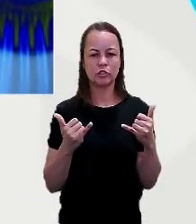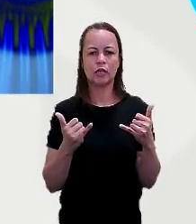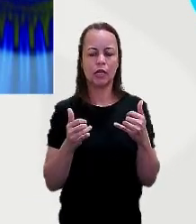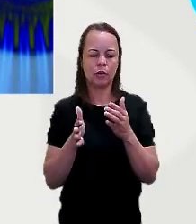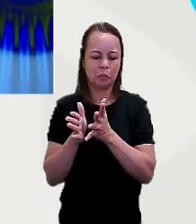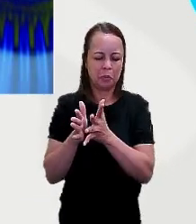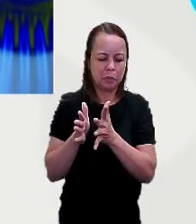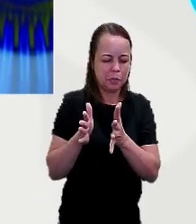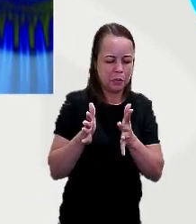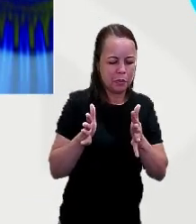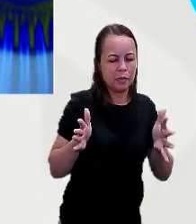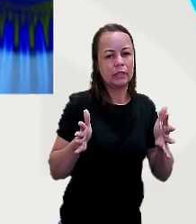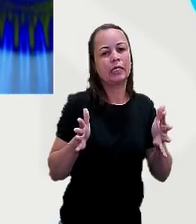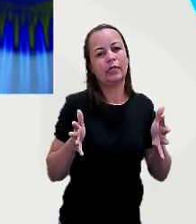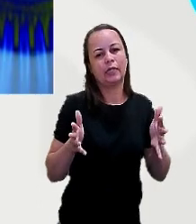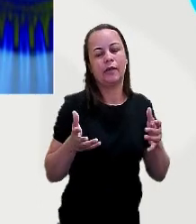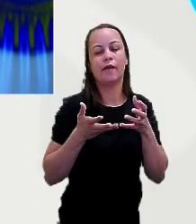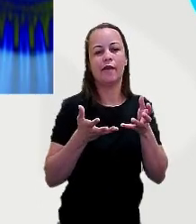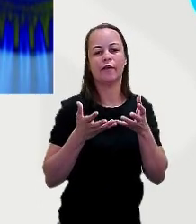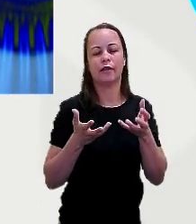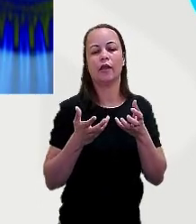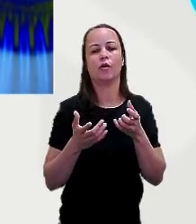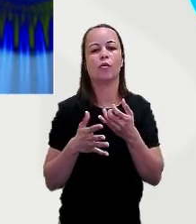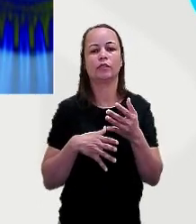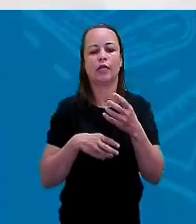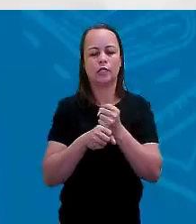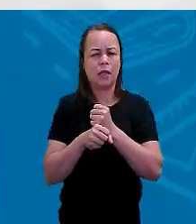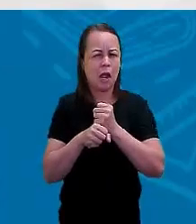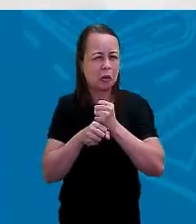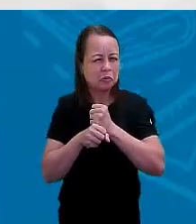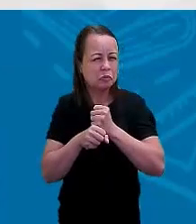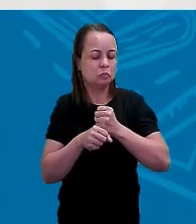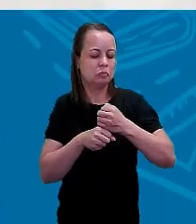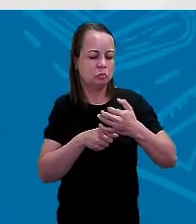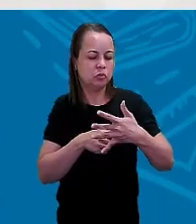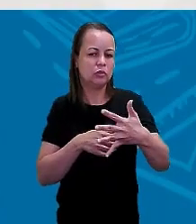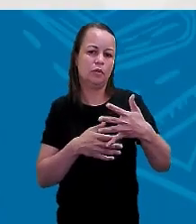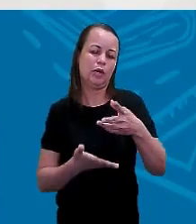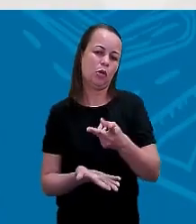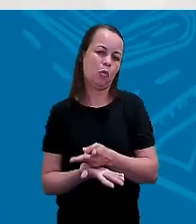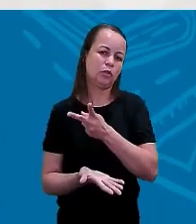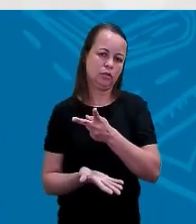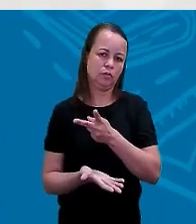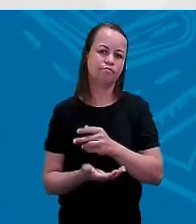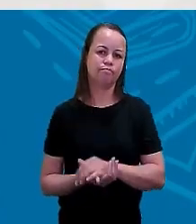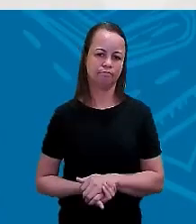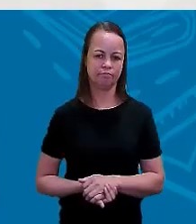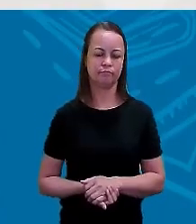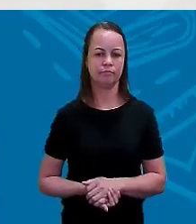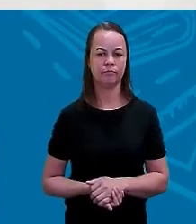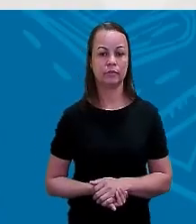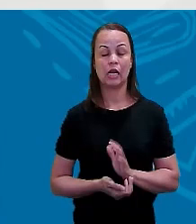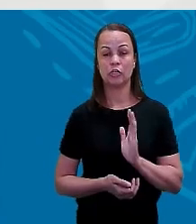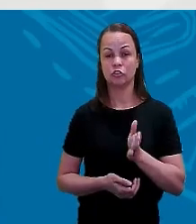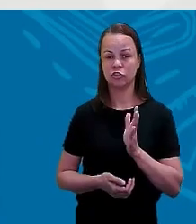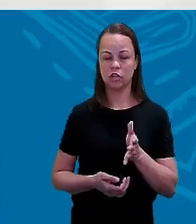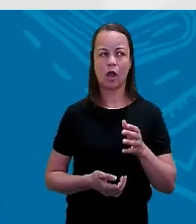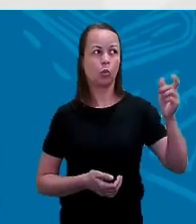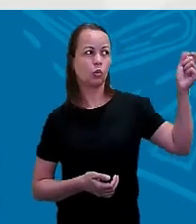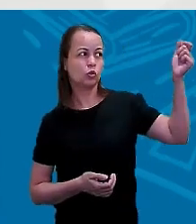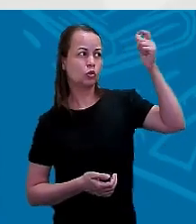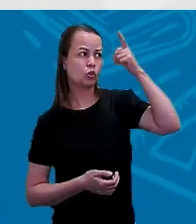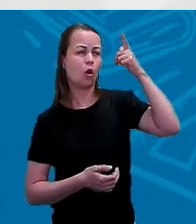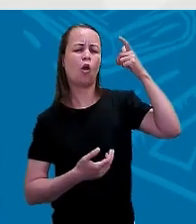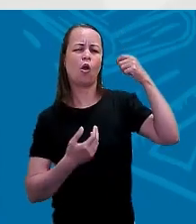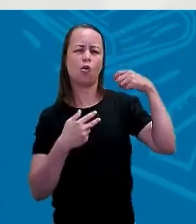uma quantidade muito grande de anos para que isso aconteça, tá certo? Já o sol, o